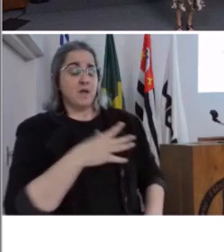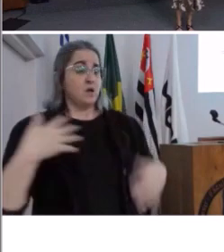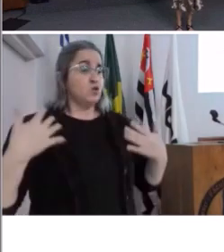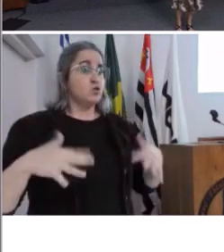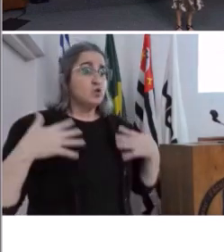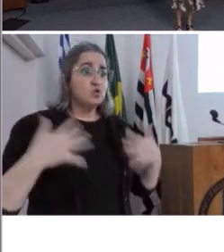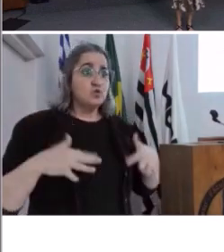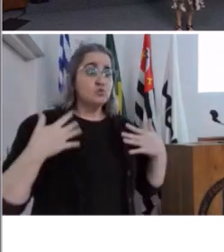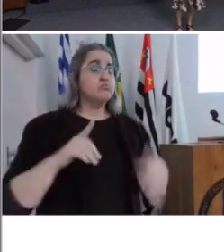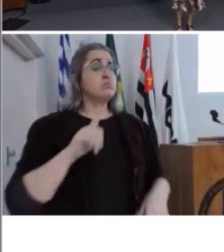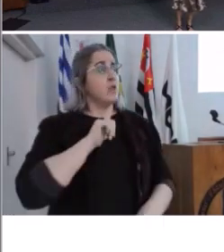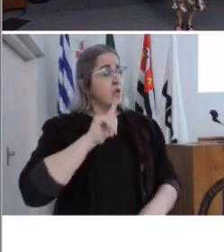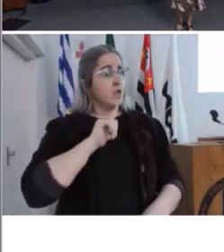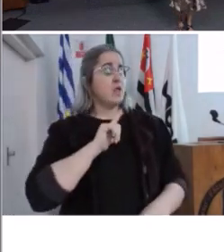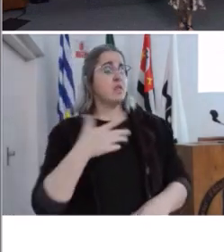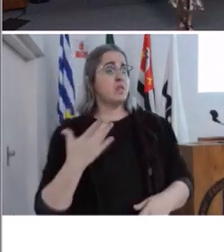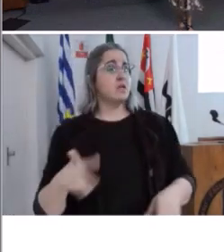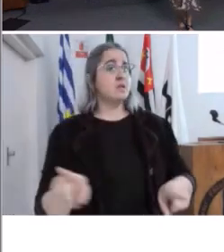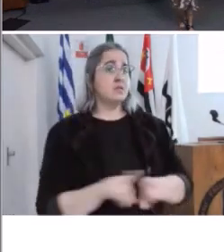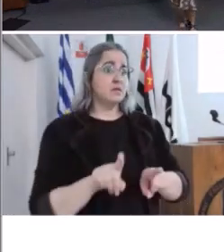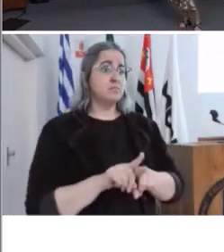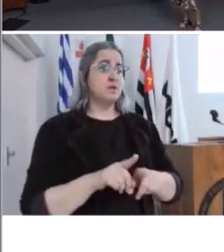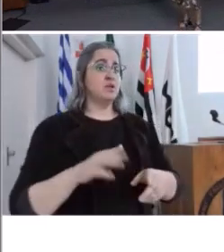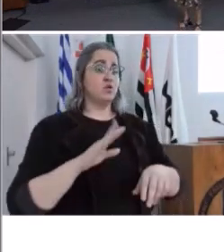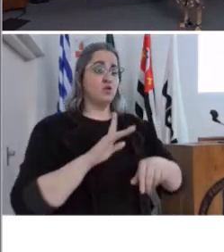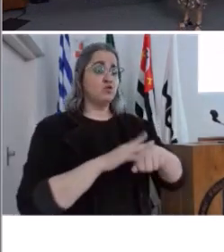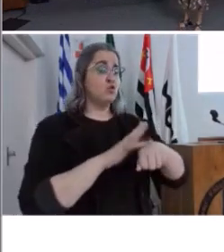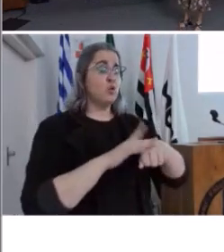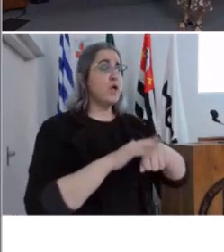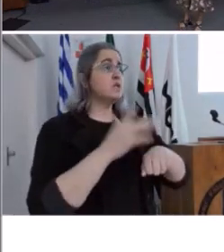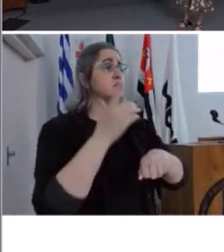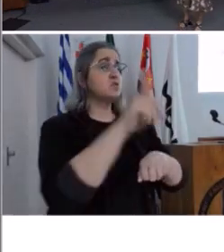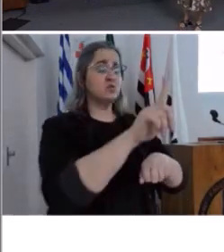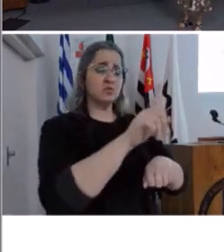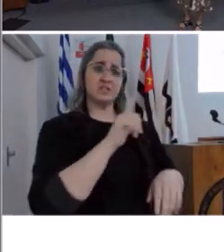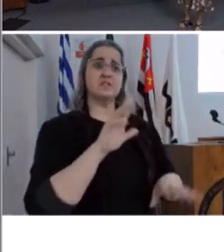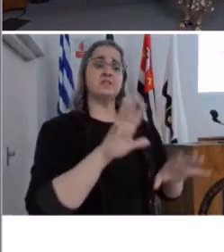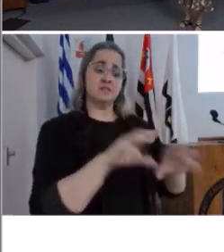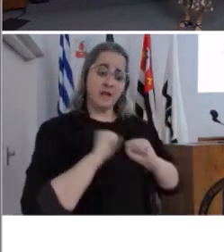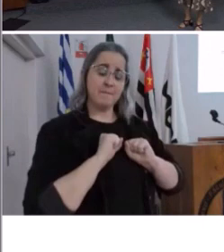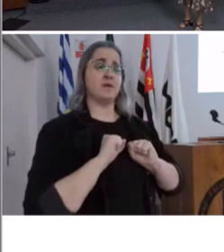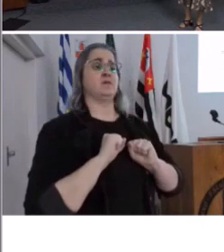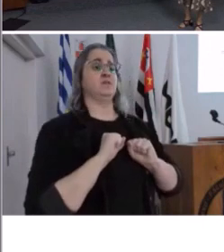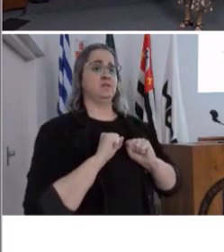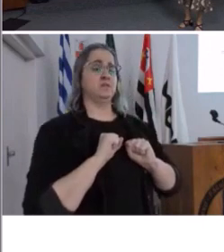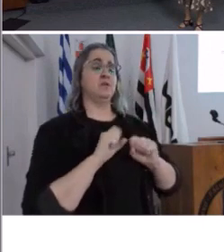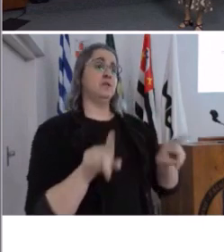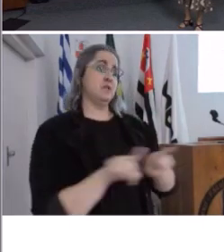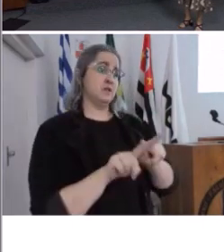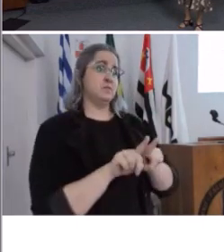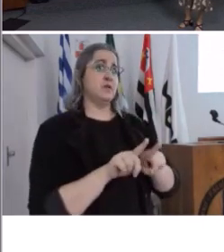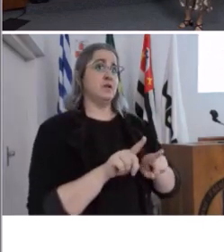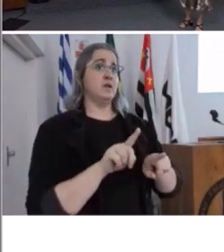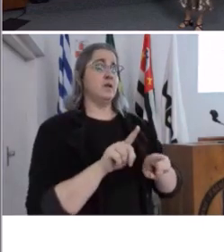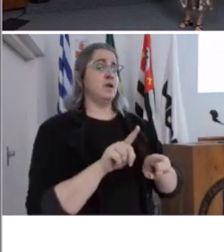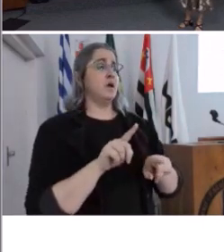metabólicas, doenças degenerativas acabam também sendo desenvolvidas aí nesses pacientes, e a medicina oral, ela tem uma